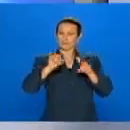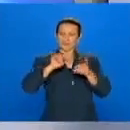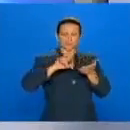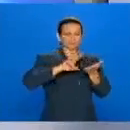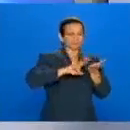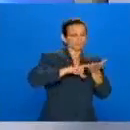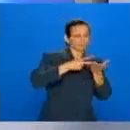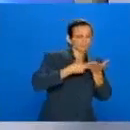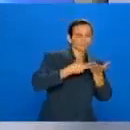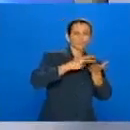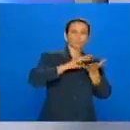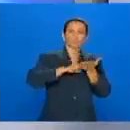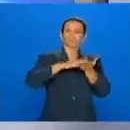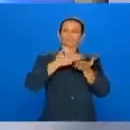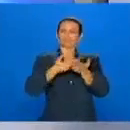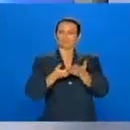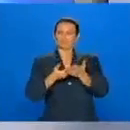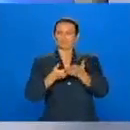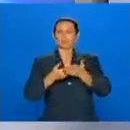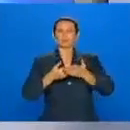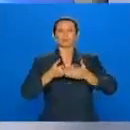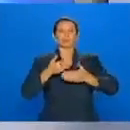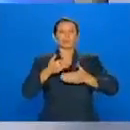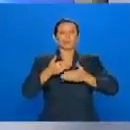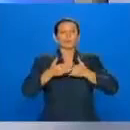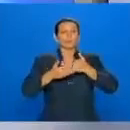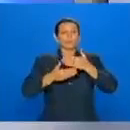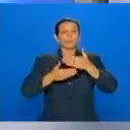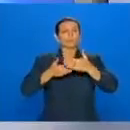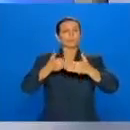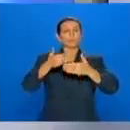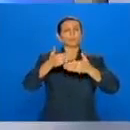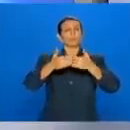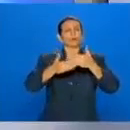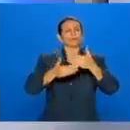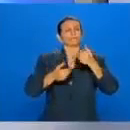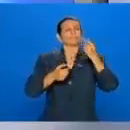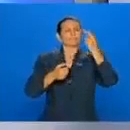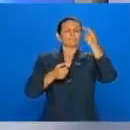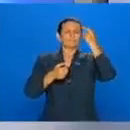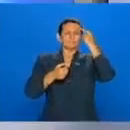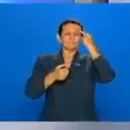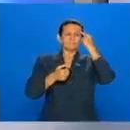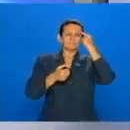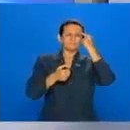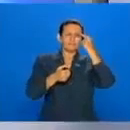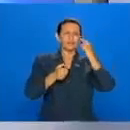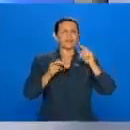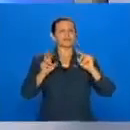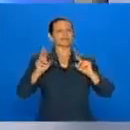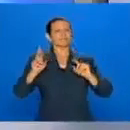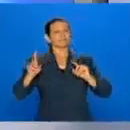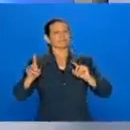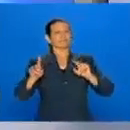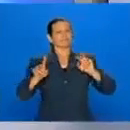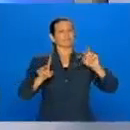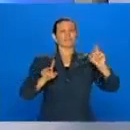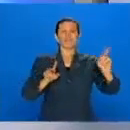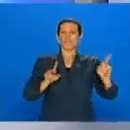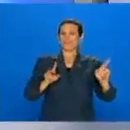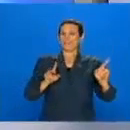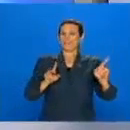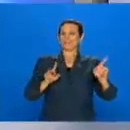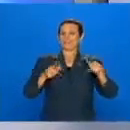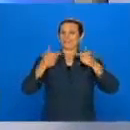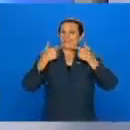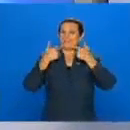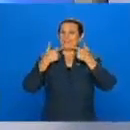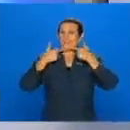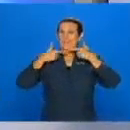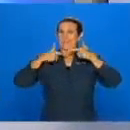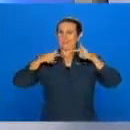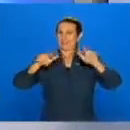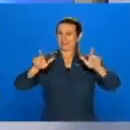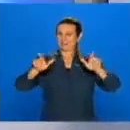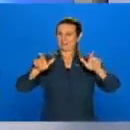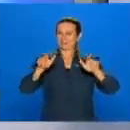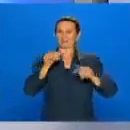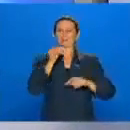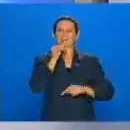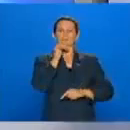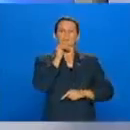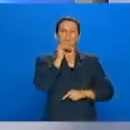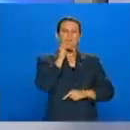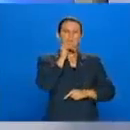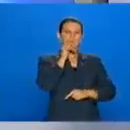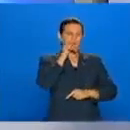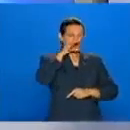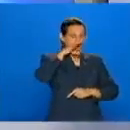Nesse processo, deve-se considerar que estas ainda são modalidades diferentes de línguas. No caso da tradução e